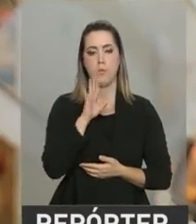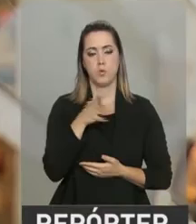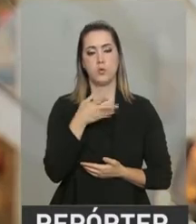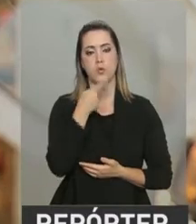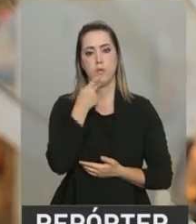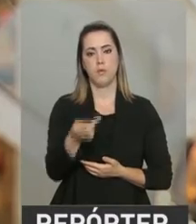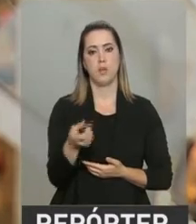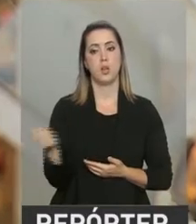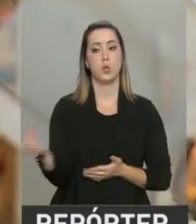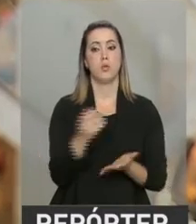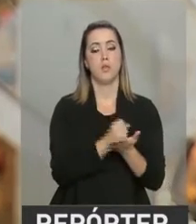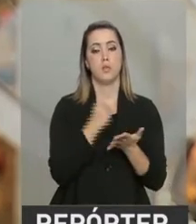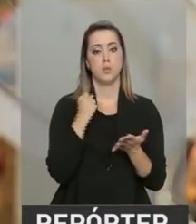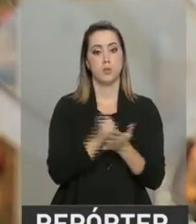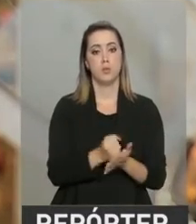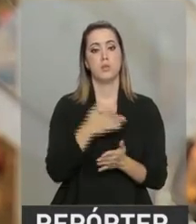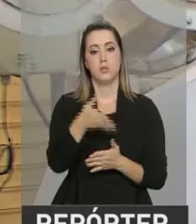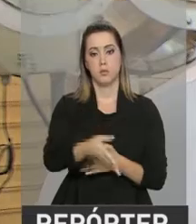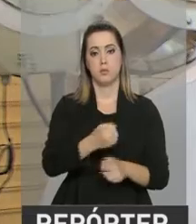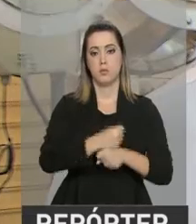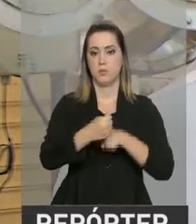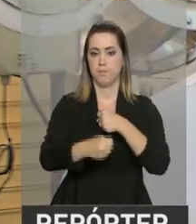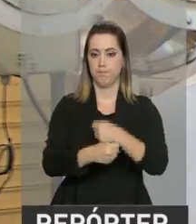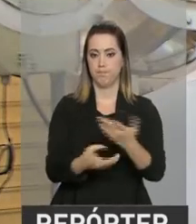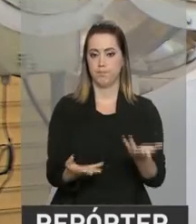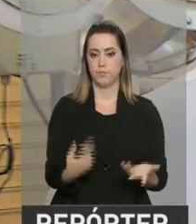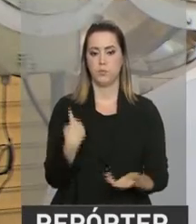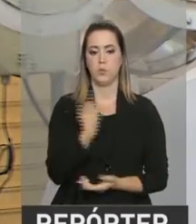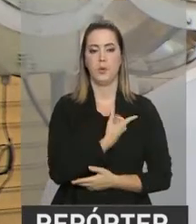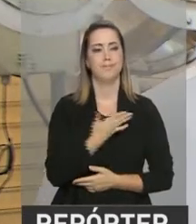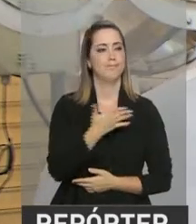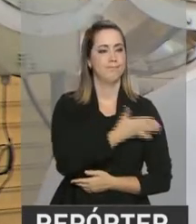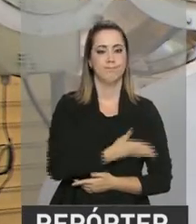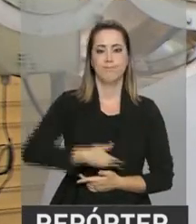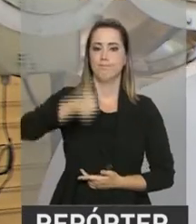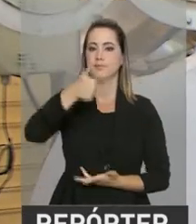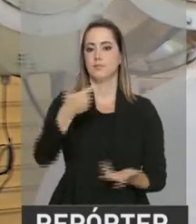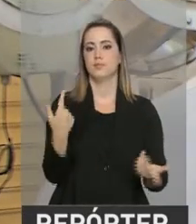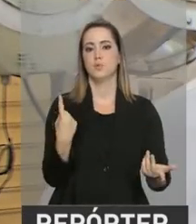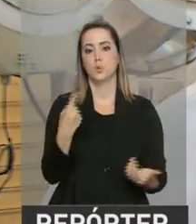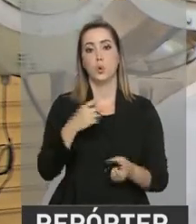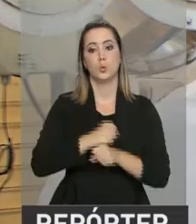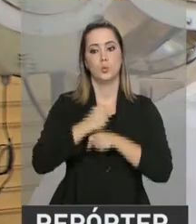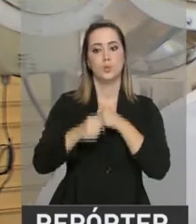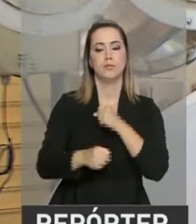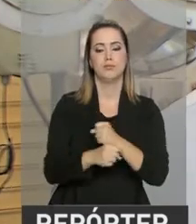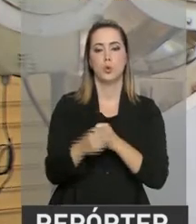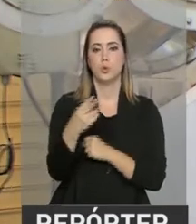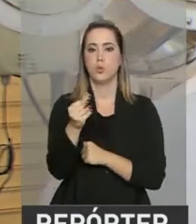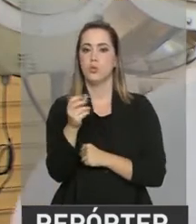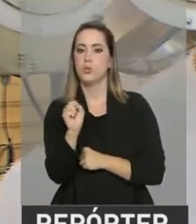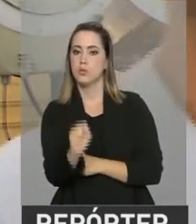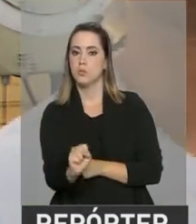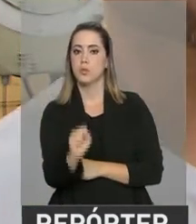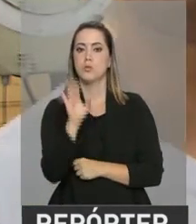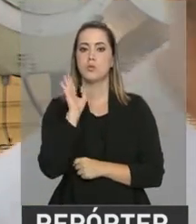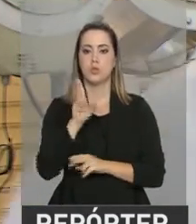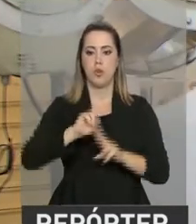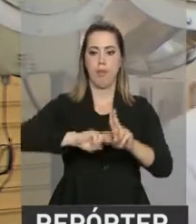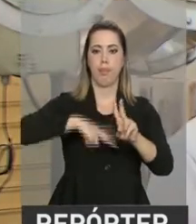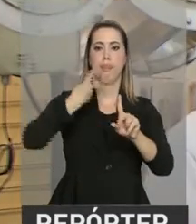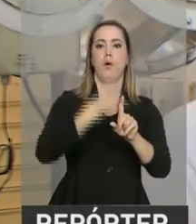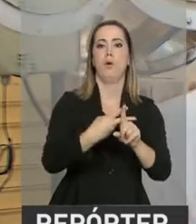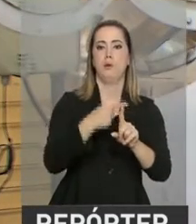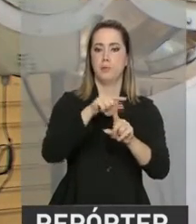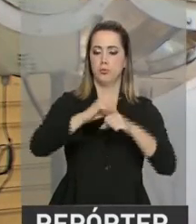contratações para 2017 para nós vai ser ótimo e quem sabe para 2018 a gente ainda dobre essa